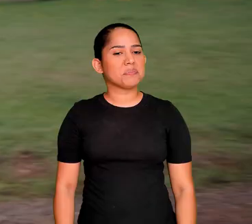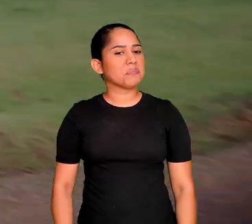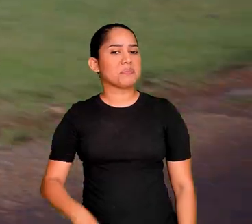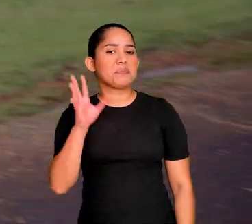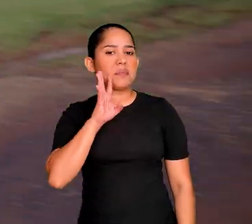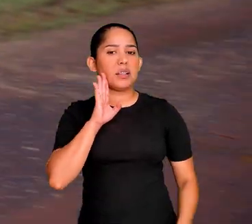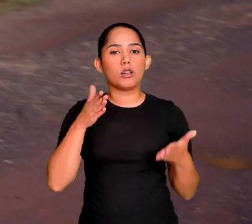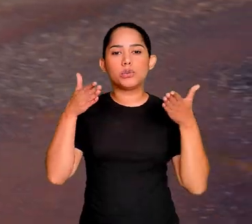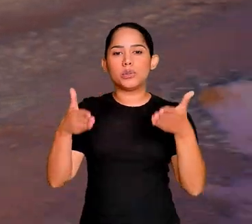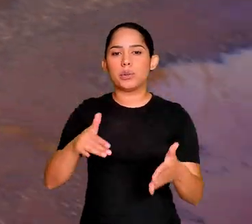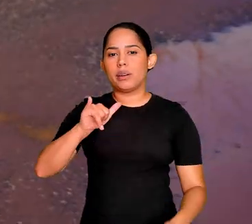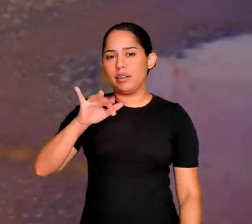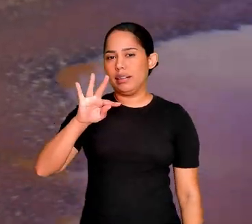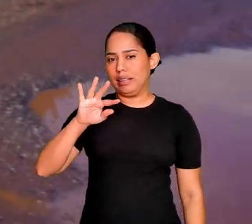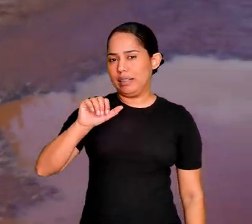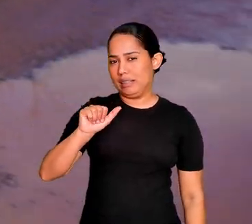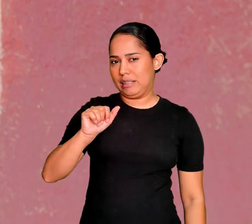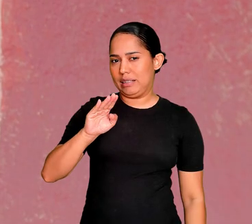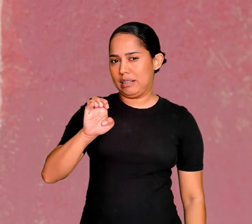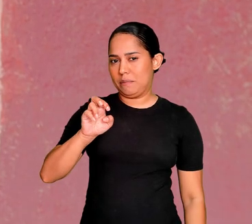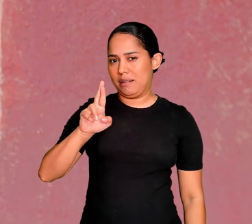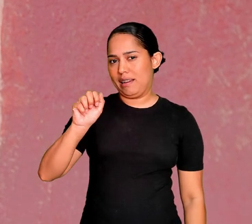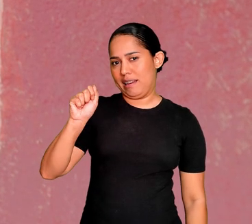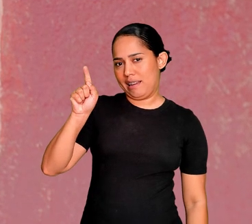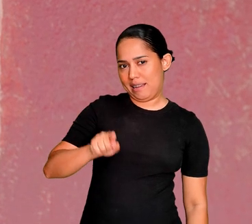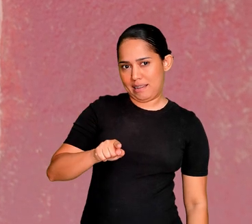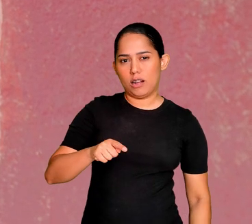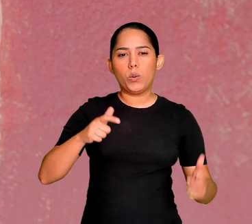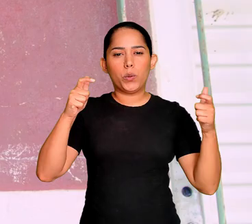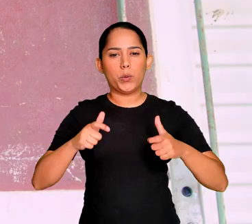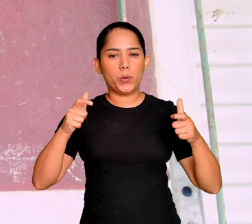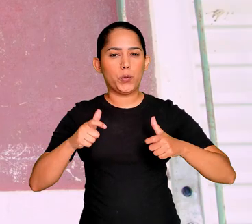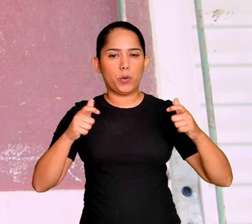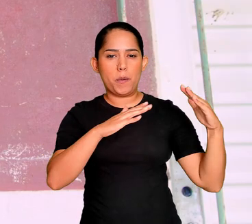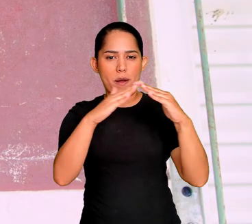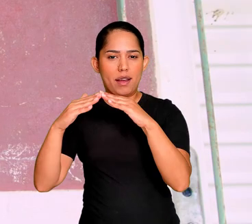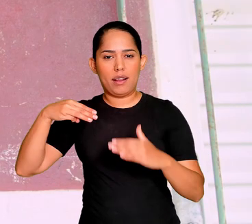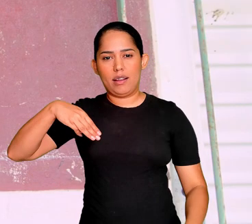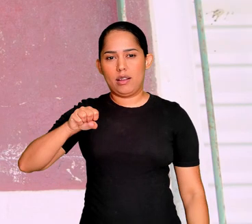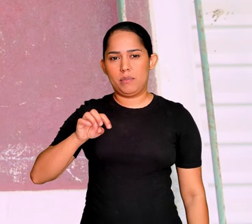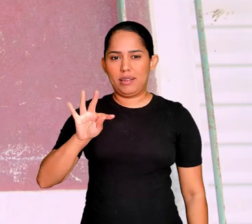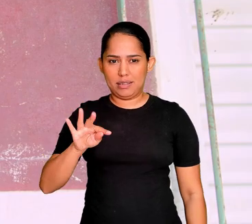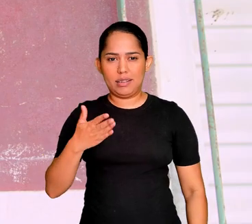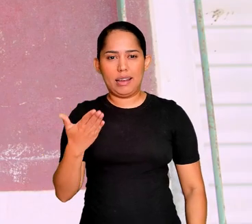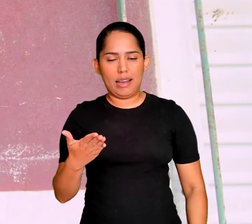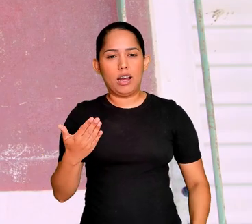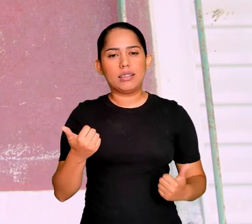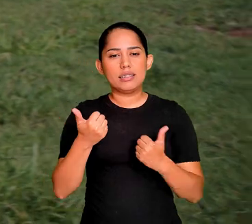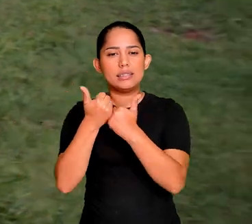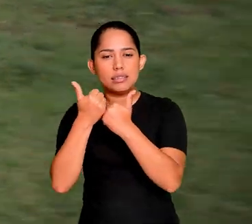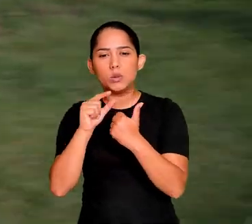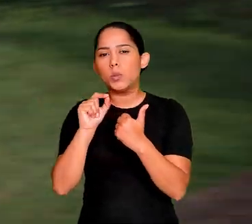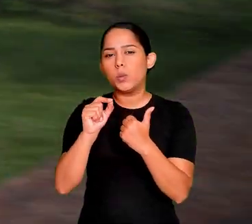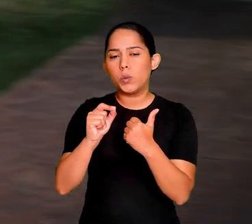Olha que legal, chegamos em Itaberá, num assentamento do MST. Aqui é a sede da Coplantas,